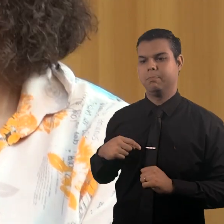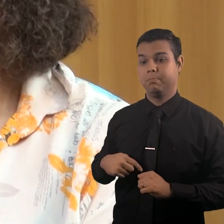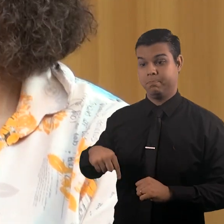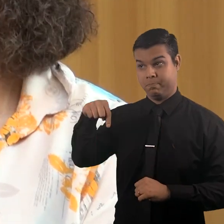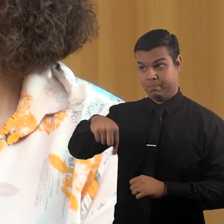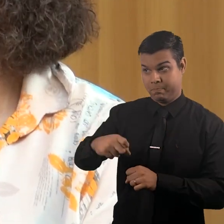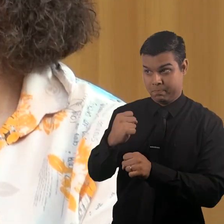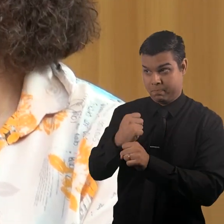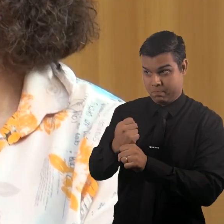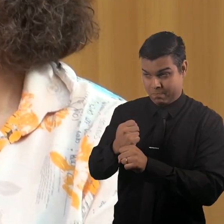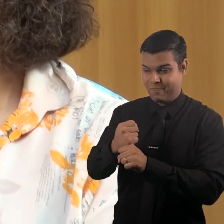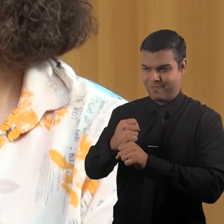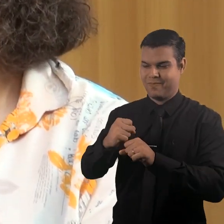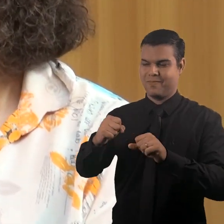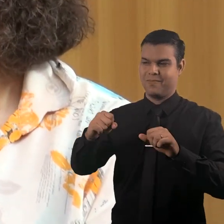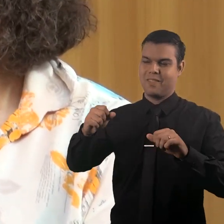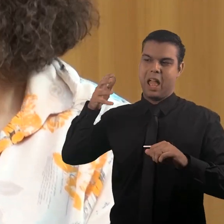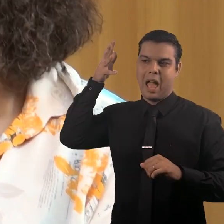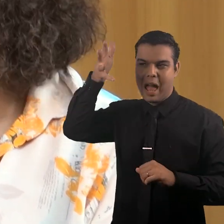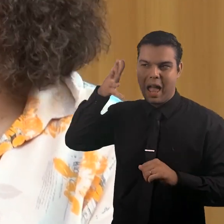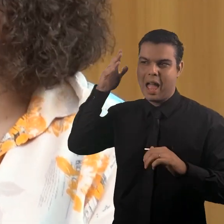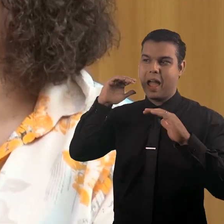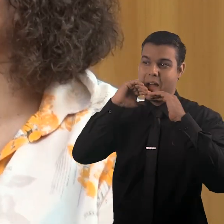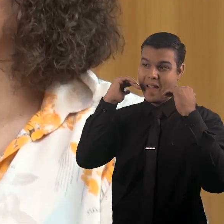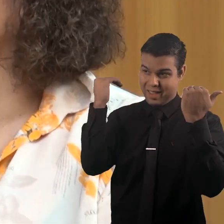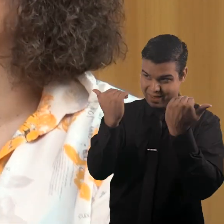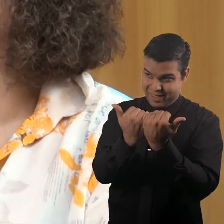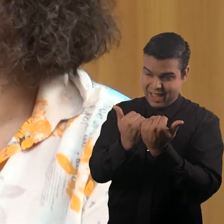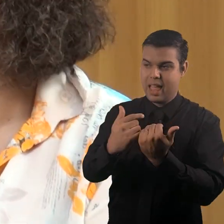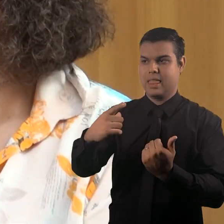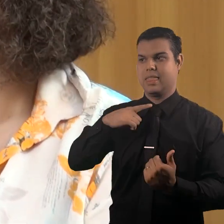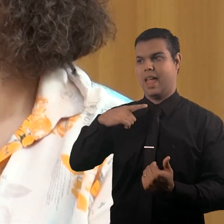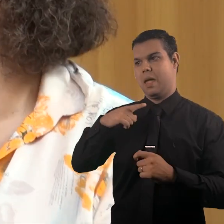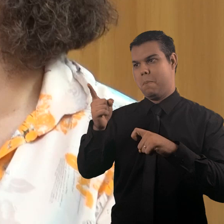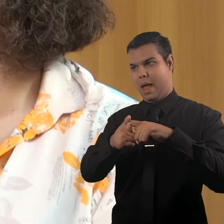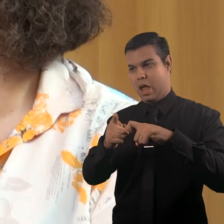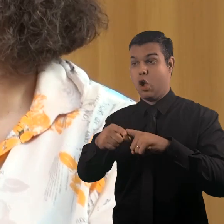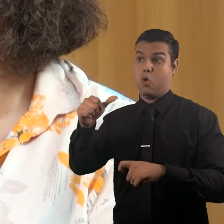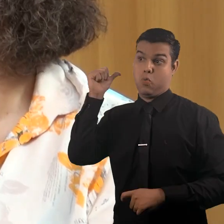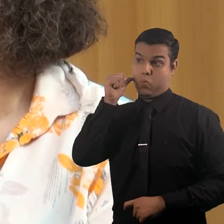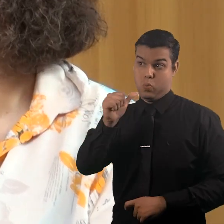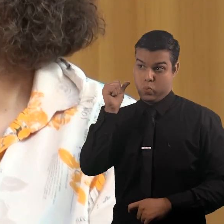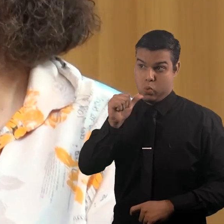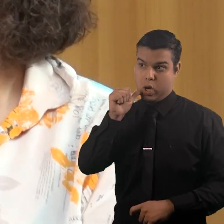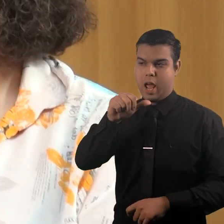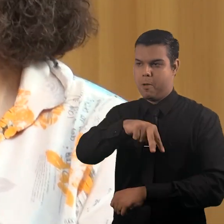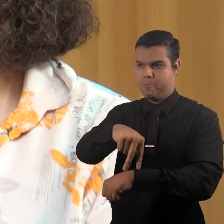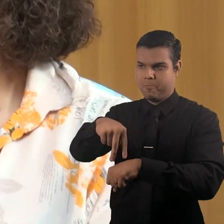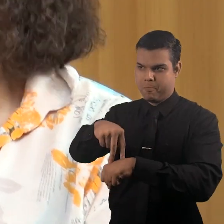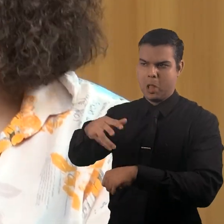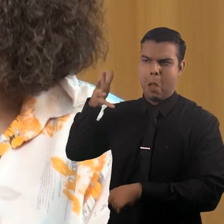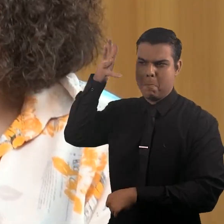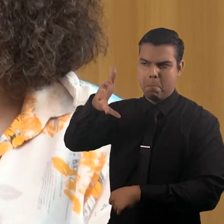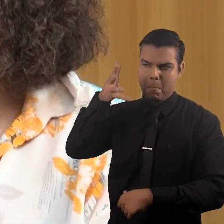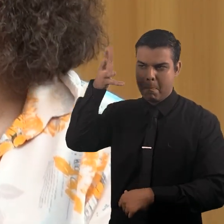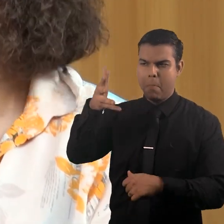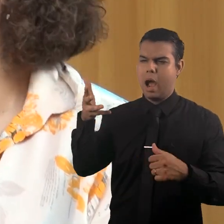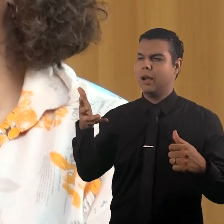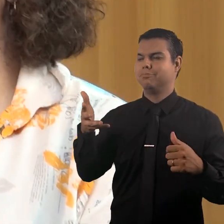é diferente, né? Esse ano, na plenária da ASCO, que é o maior congresso de oncologia clínica, nós tivemos uma